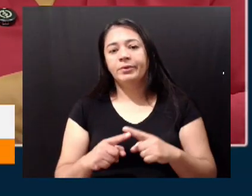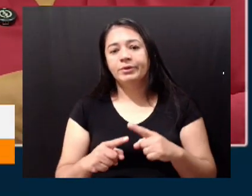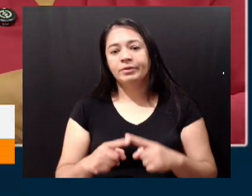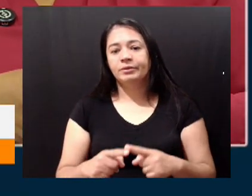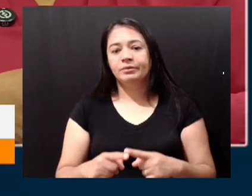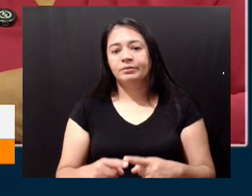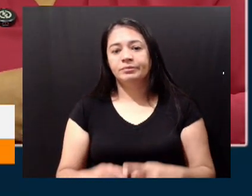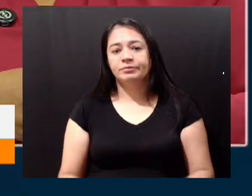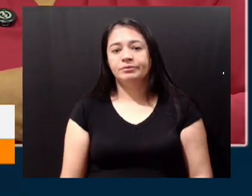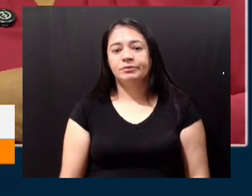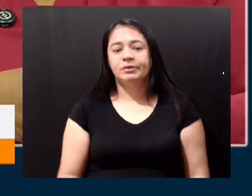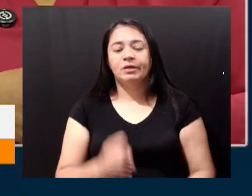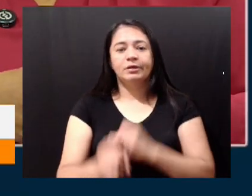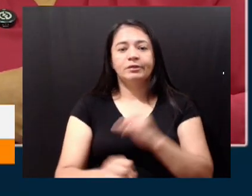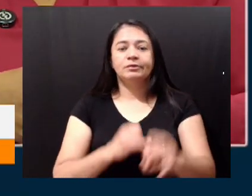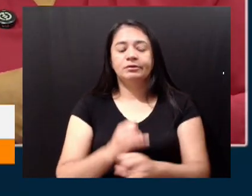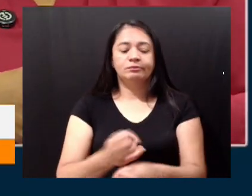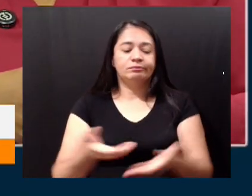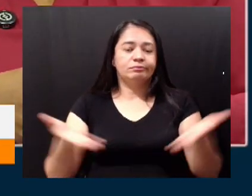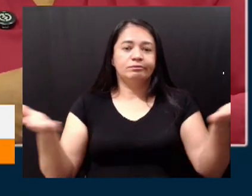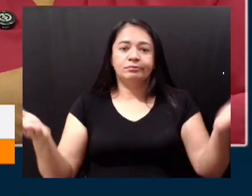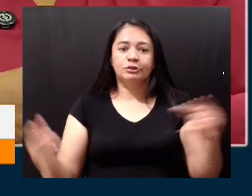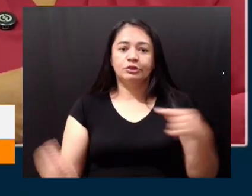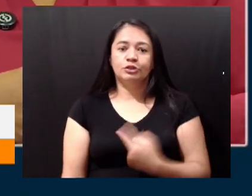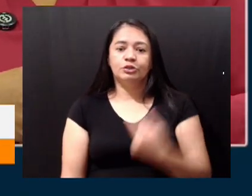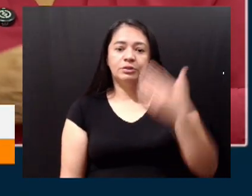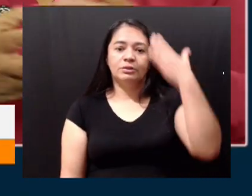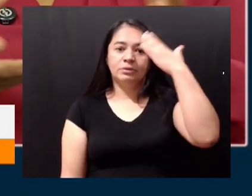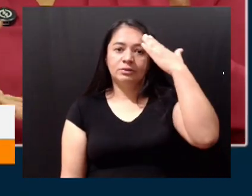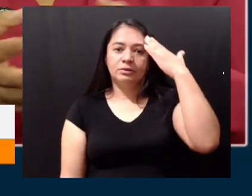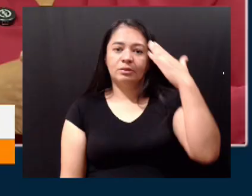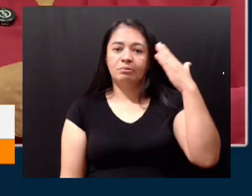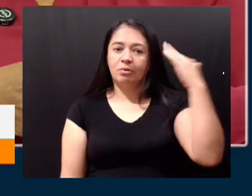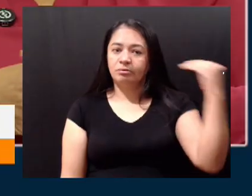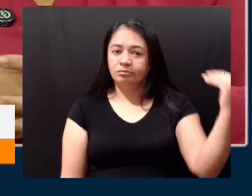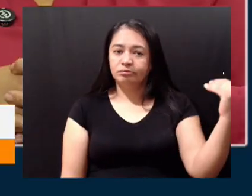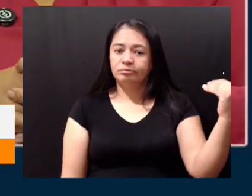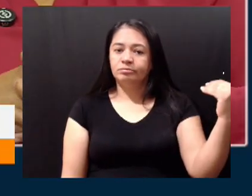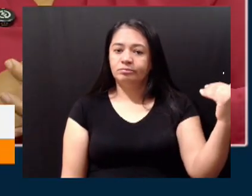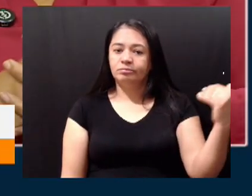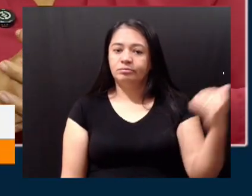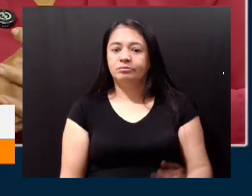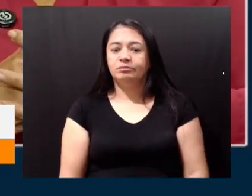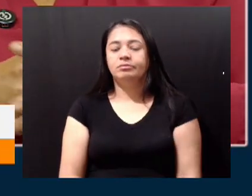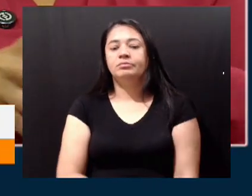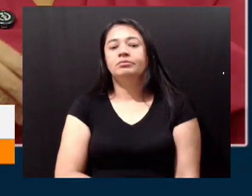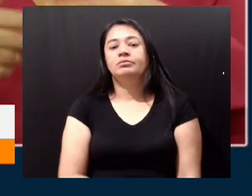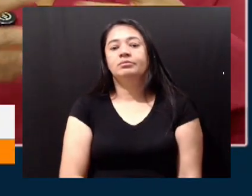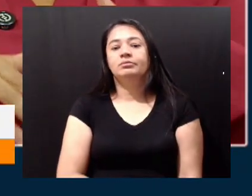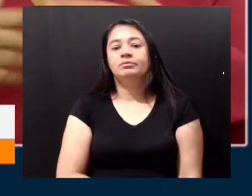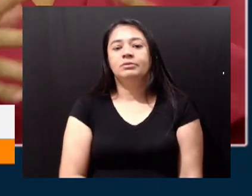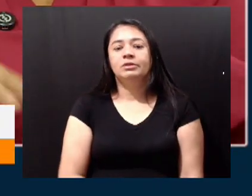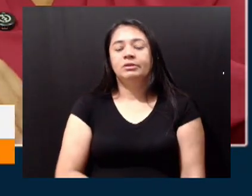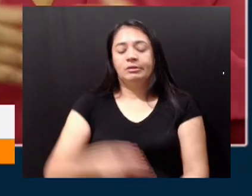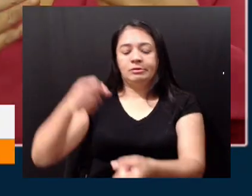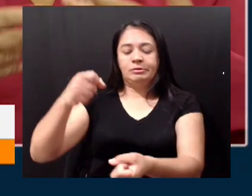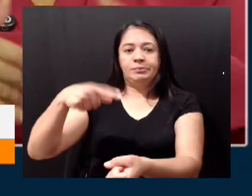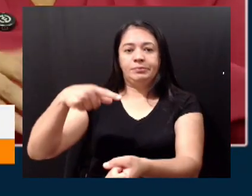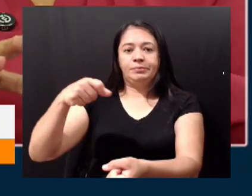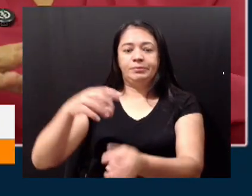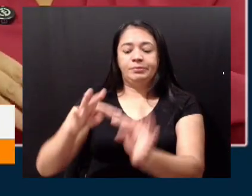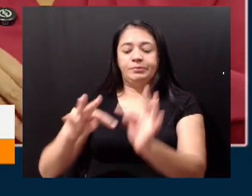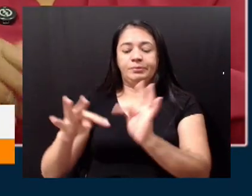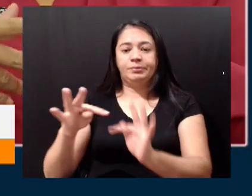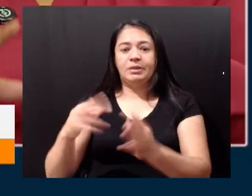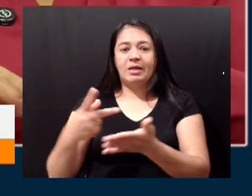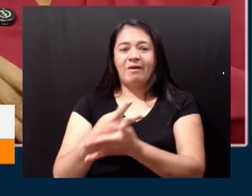está aí e a gente sabe que a moda pega, né, e essa soroterapia aí de forma indiscriminada, a gente